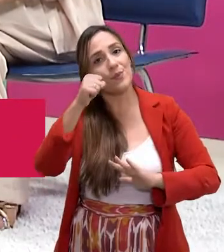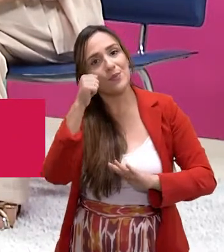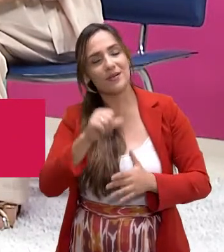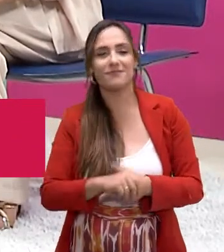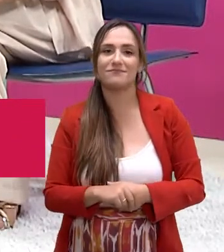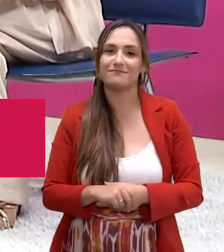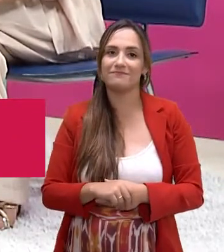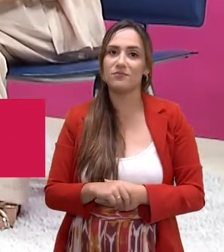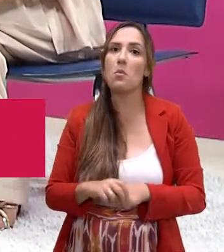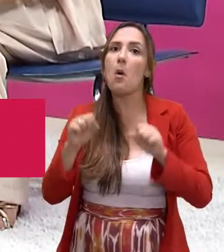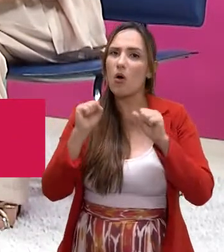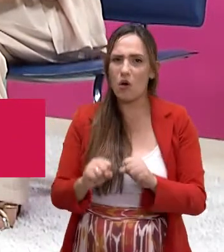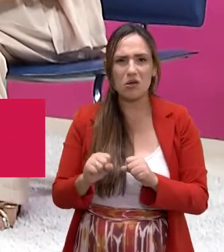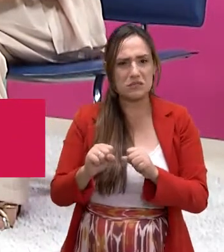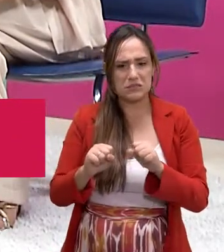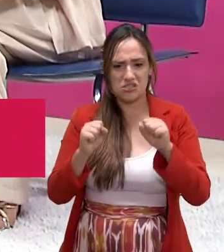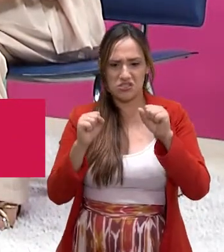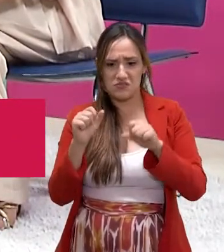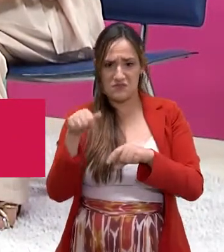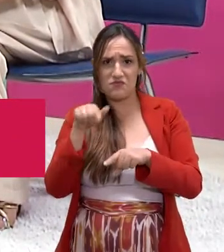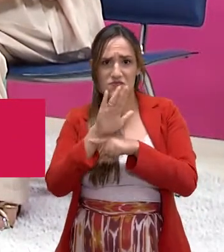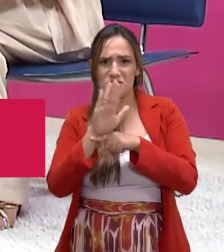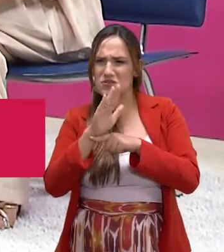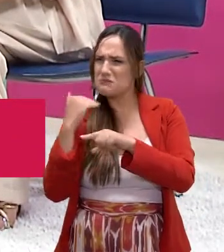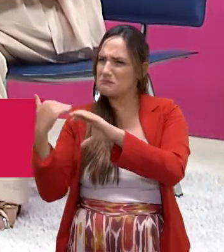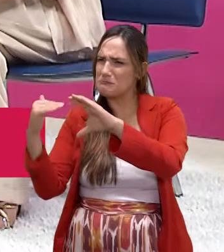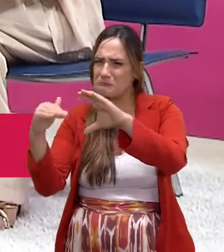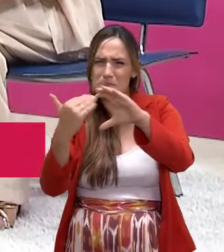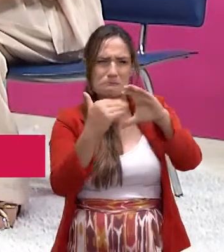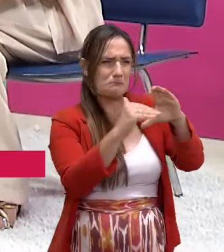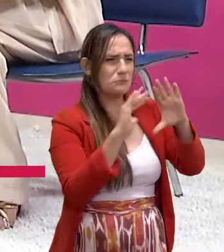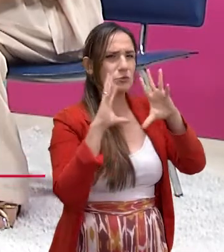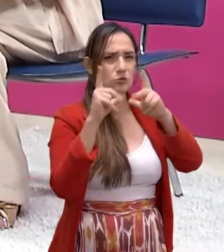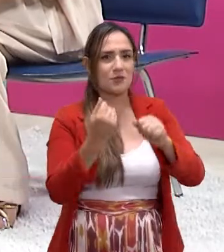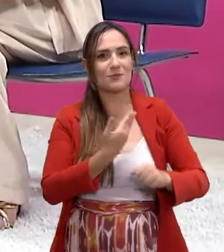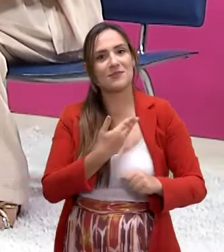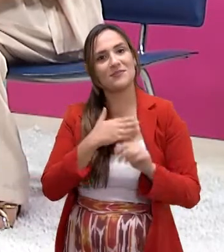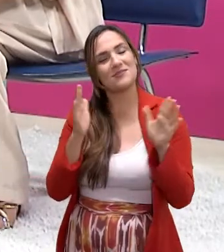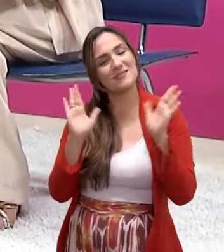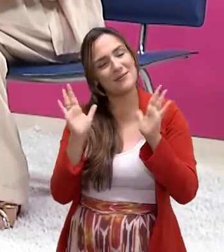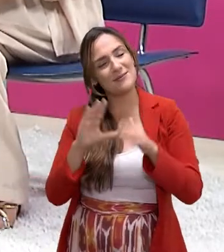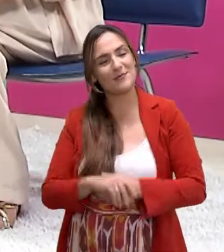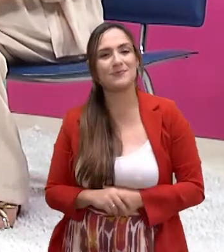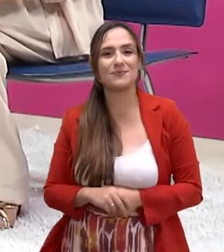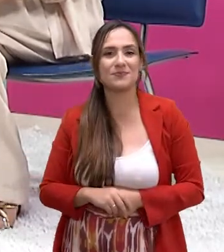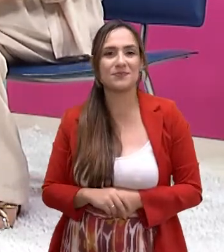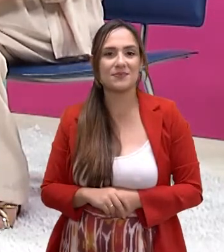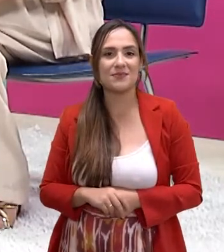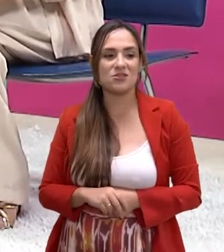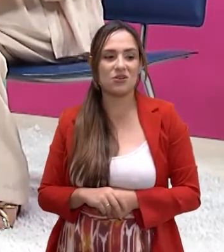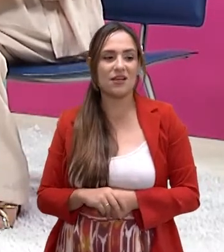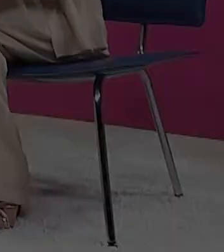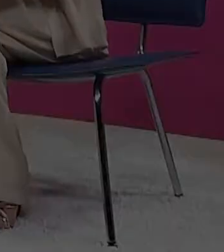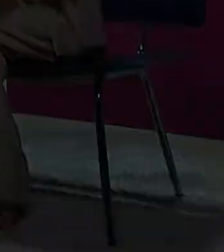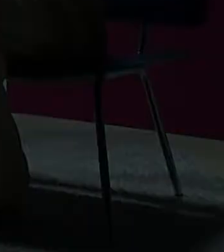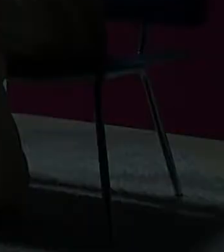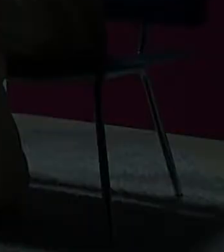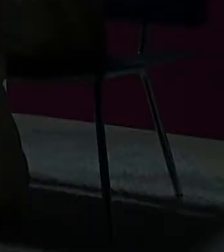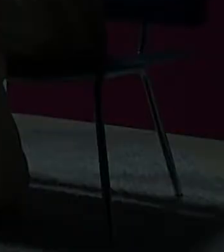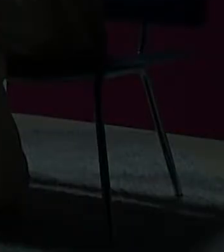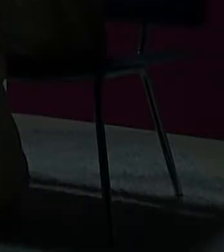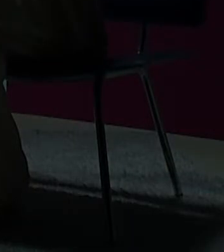Políticas Públicas para Mulheres. Não deixe de compartilhar o nosso conteúdo com sua rede de contatos. Até a próxima. Tchau, tchau.